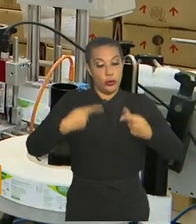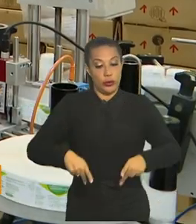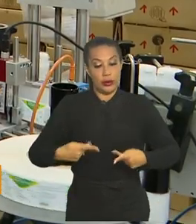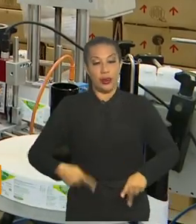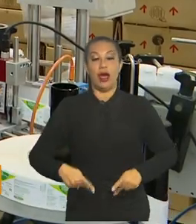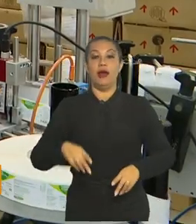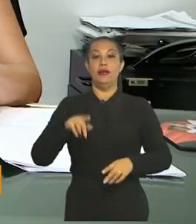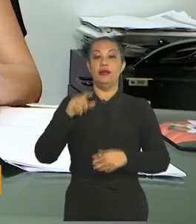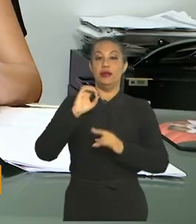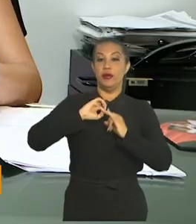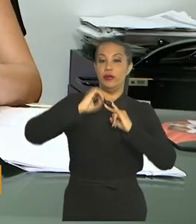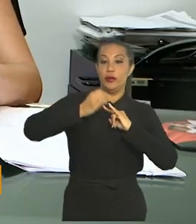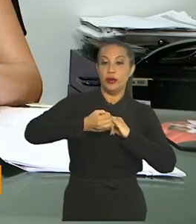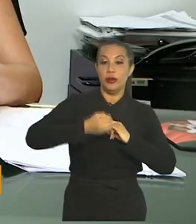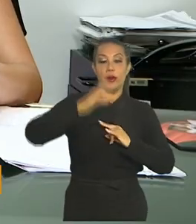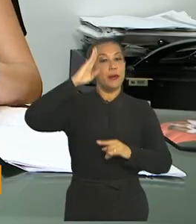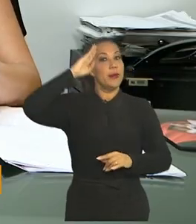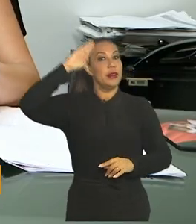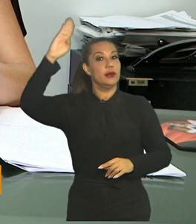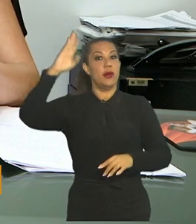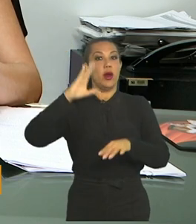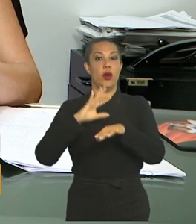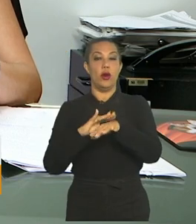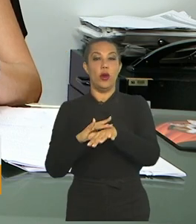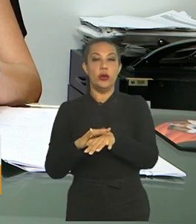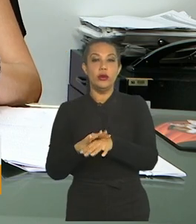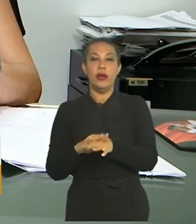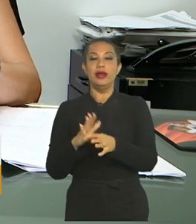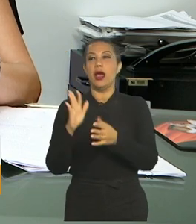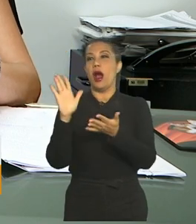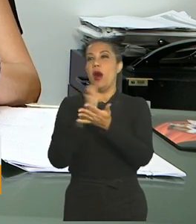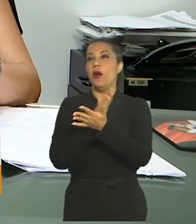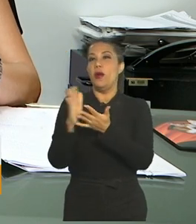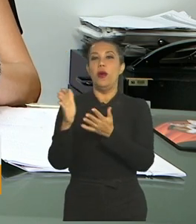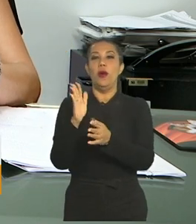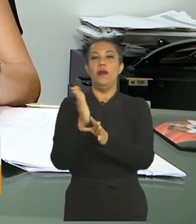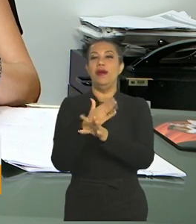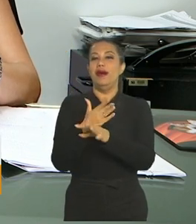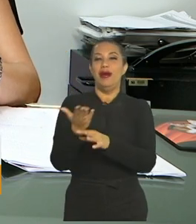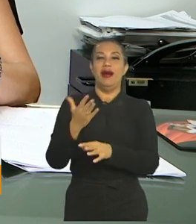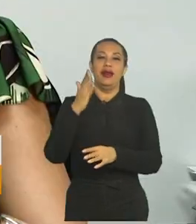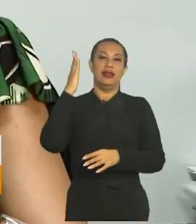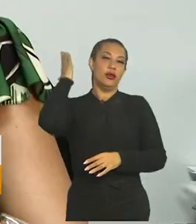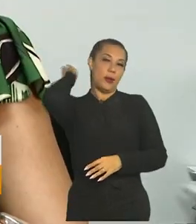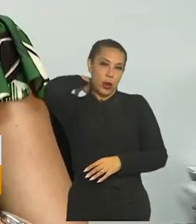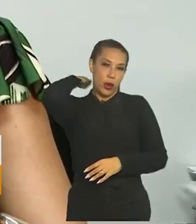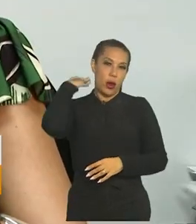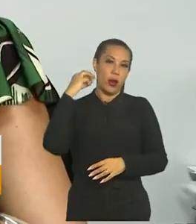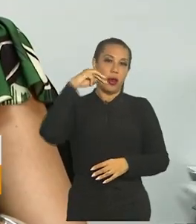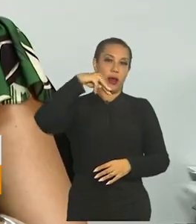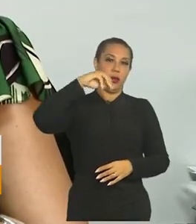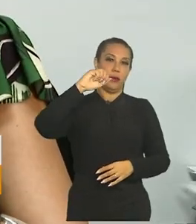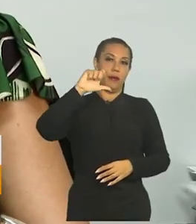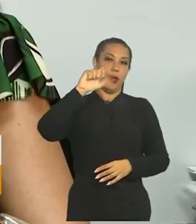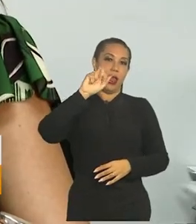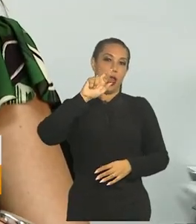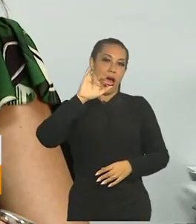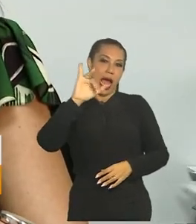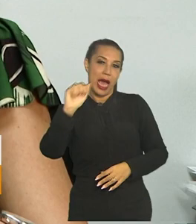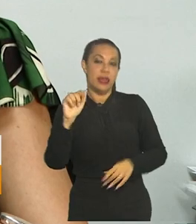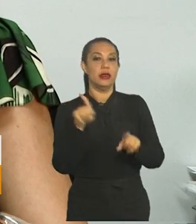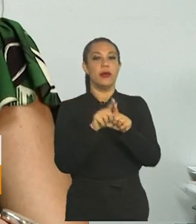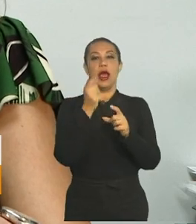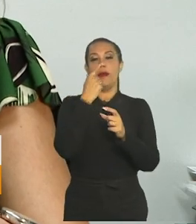farmanguinhos. A gente foca principalmente em doenças negligenciadas, tem a tuberculose, a malária. Nós temos medicamentos mais